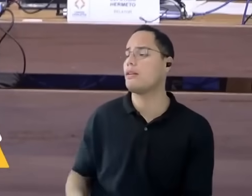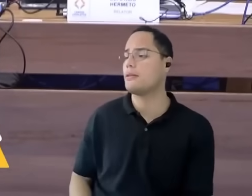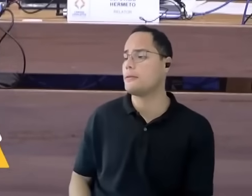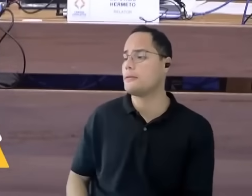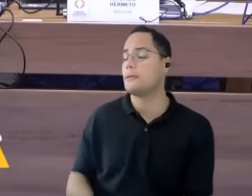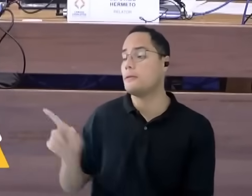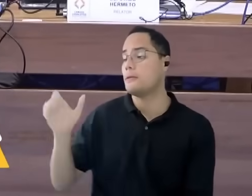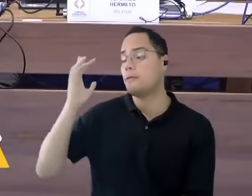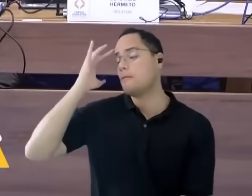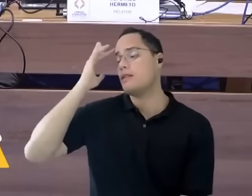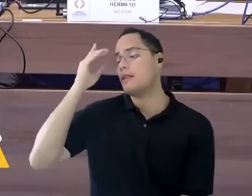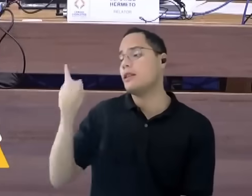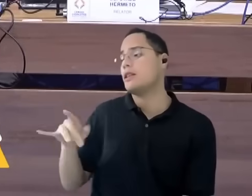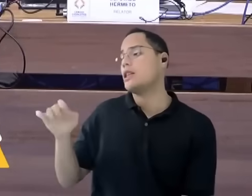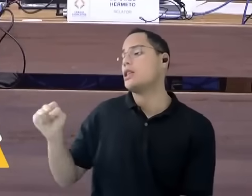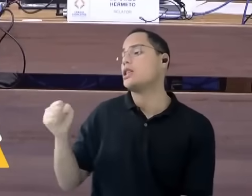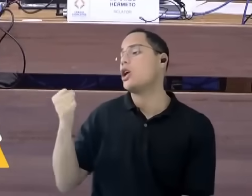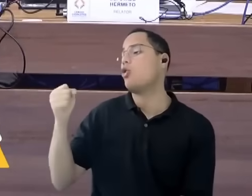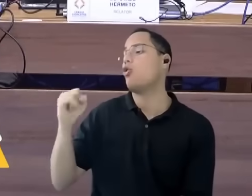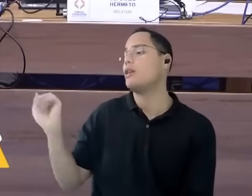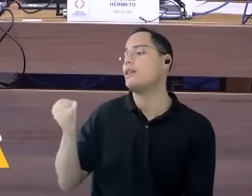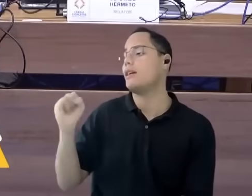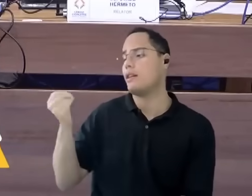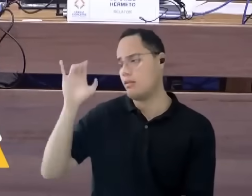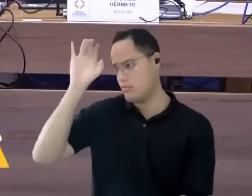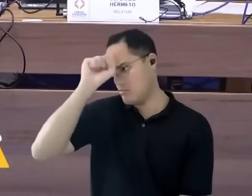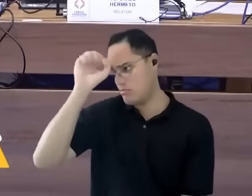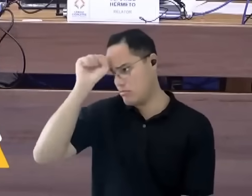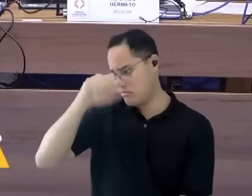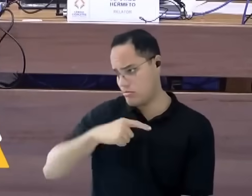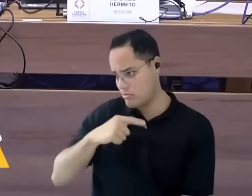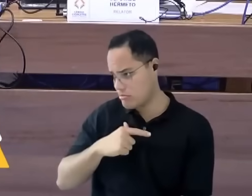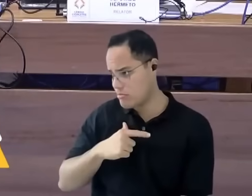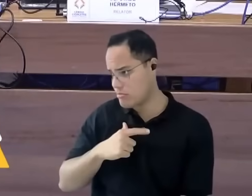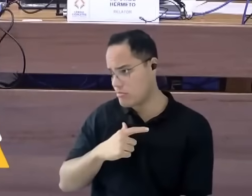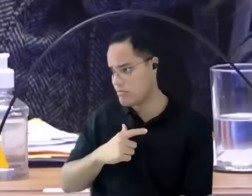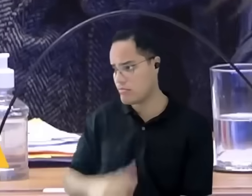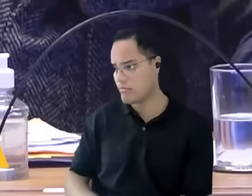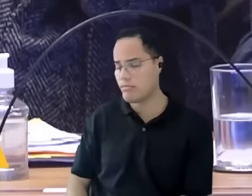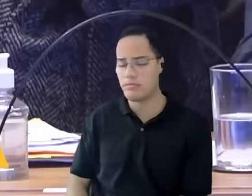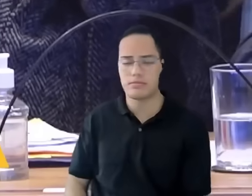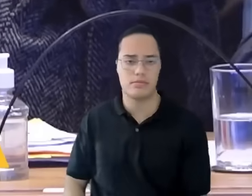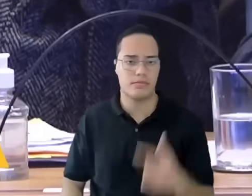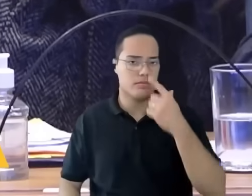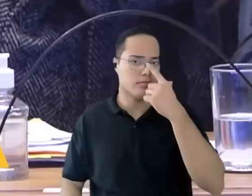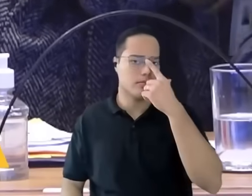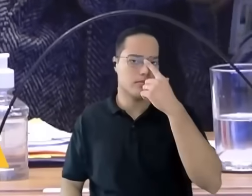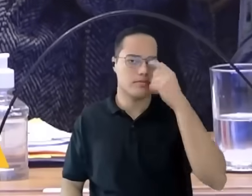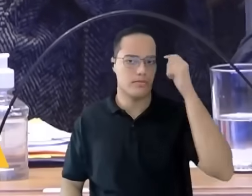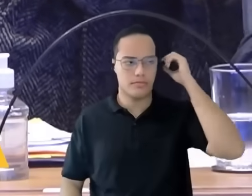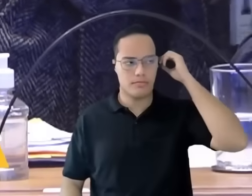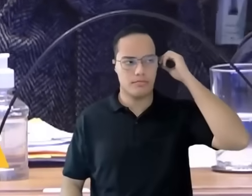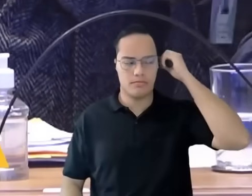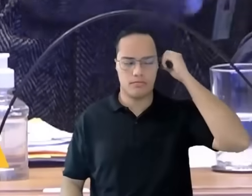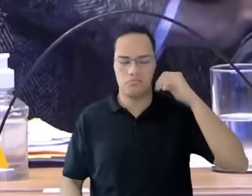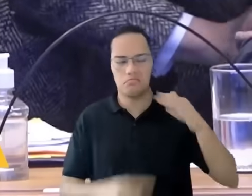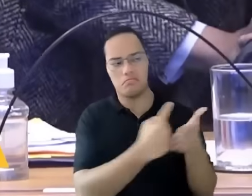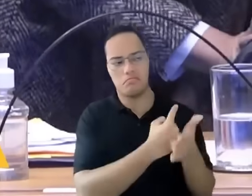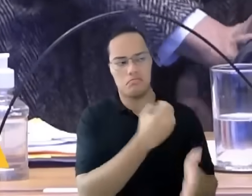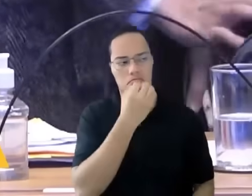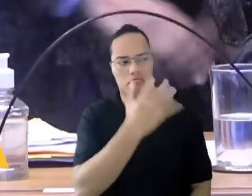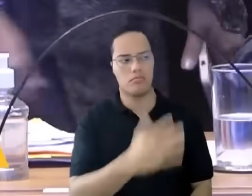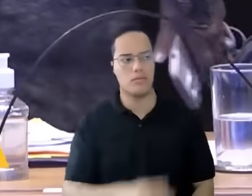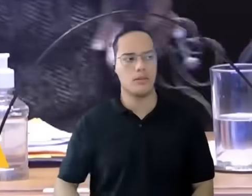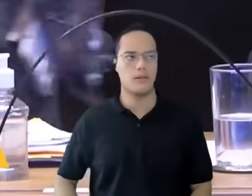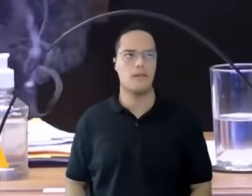dia 8 tem aprendizado uma pergunta né Deputado a gente trabalha a nossa vida